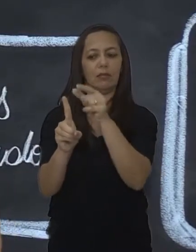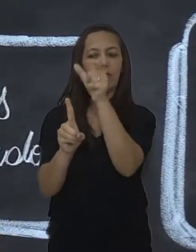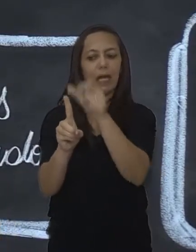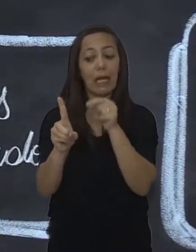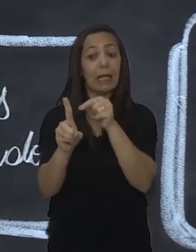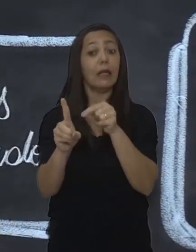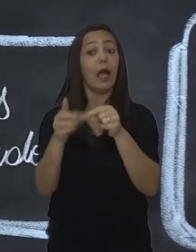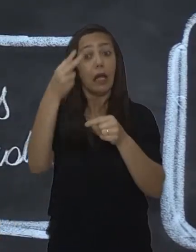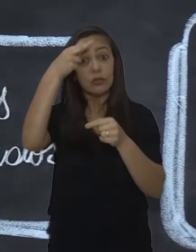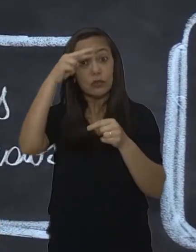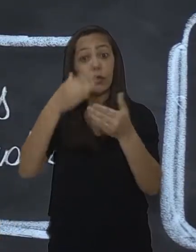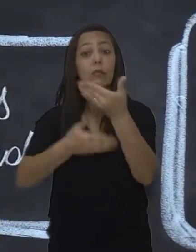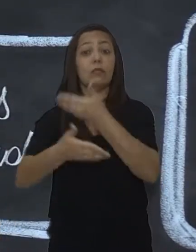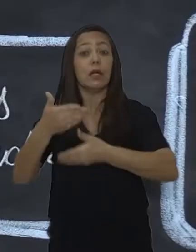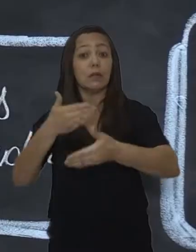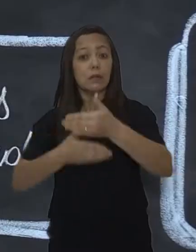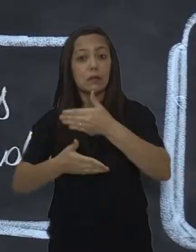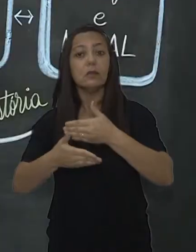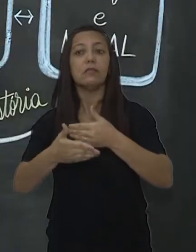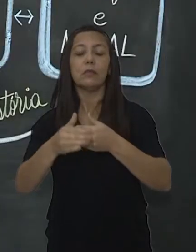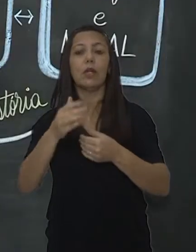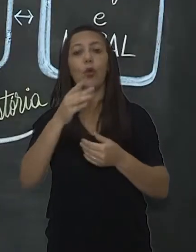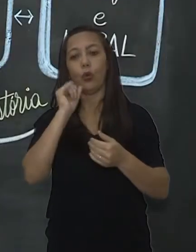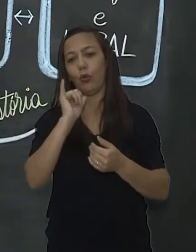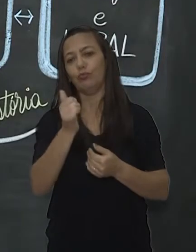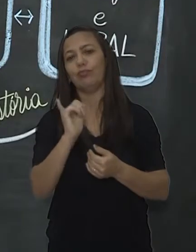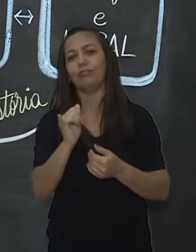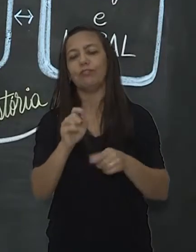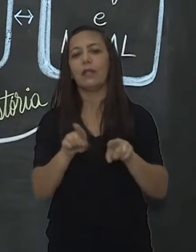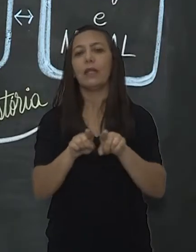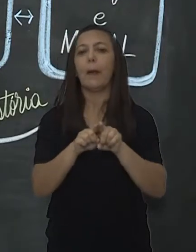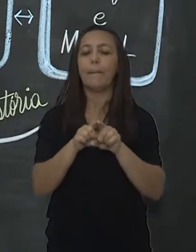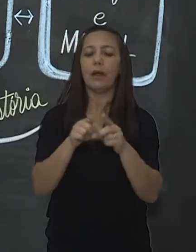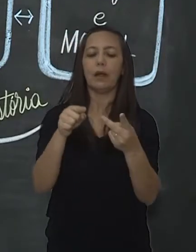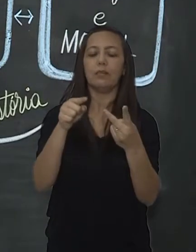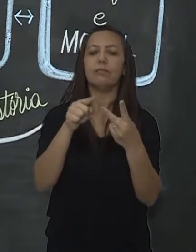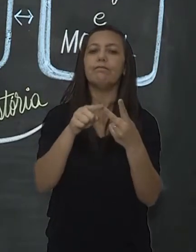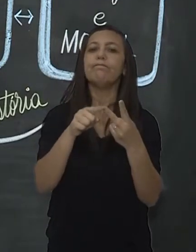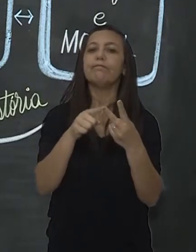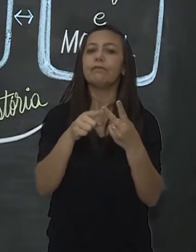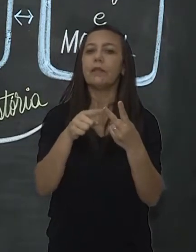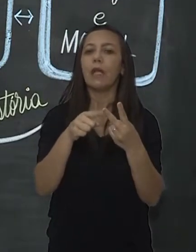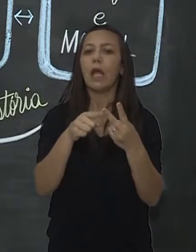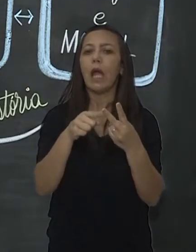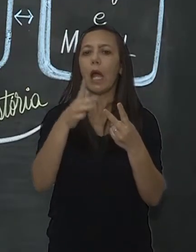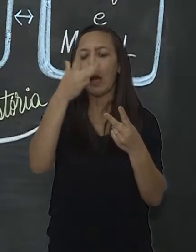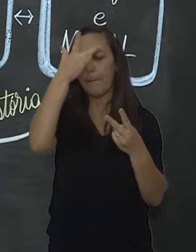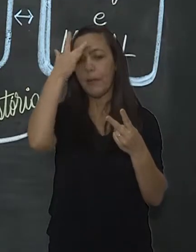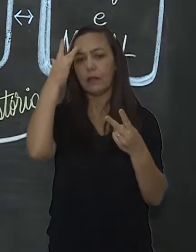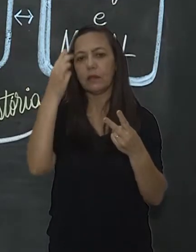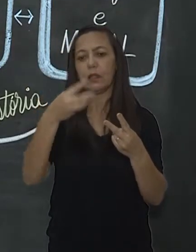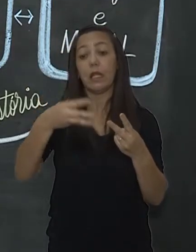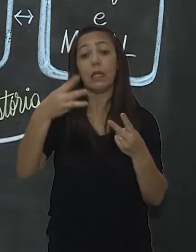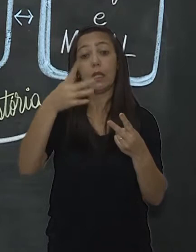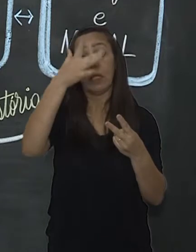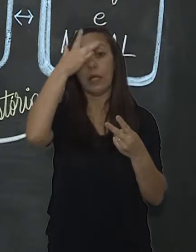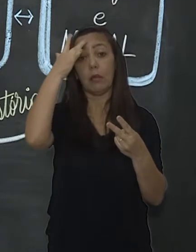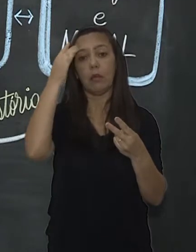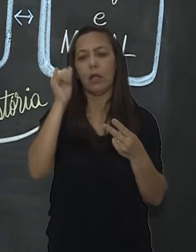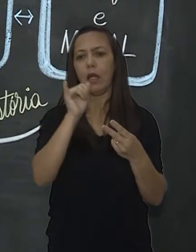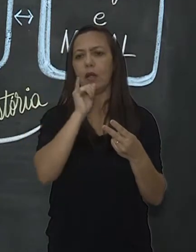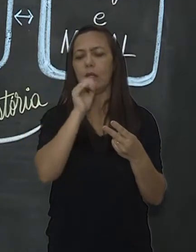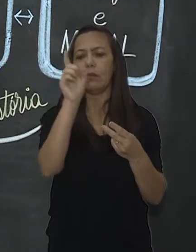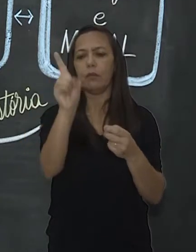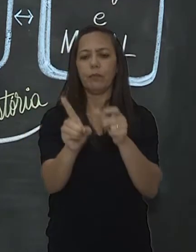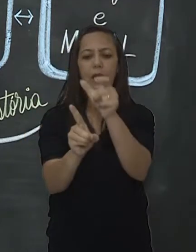história narrando também, ok? O outro foco narrativo é o foco em terceira pessoa, ou seja, o personagem ele não vive